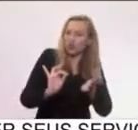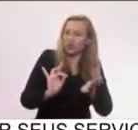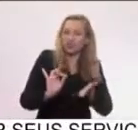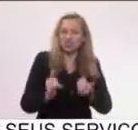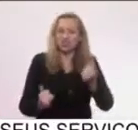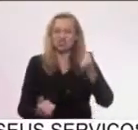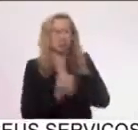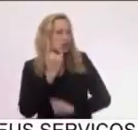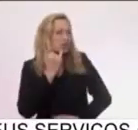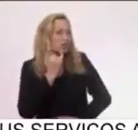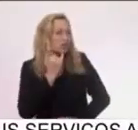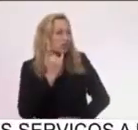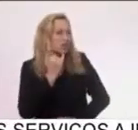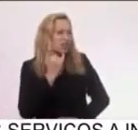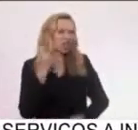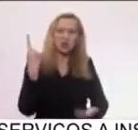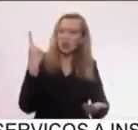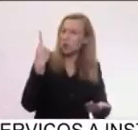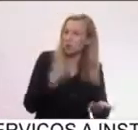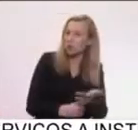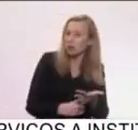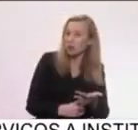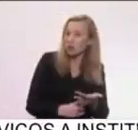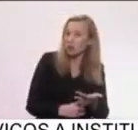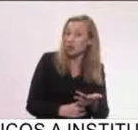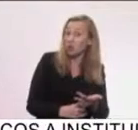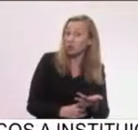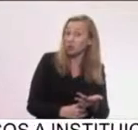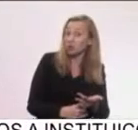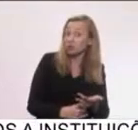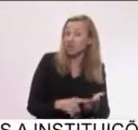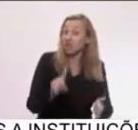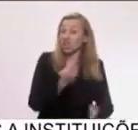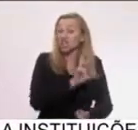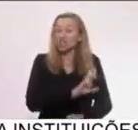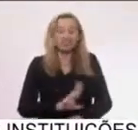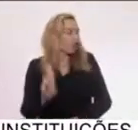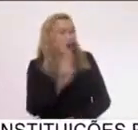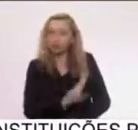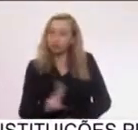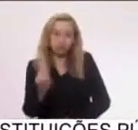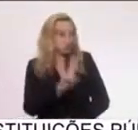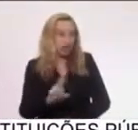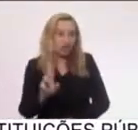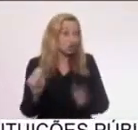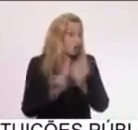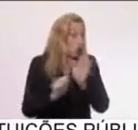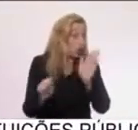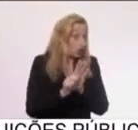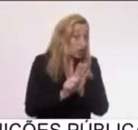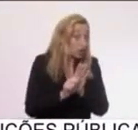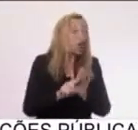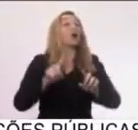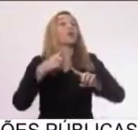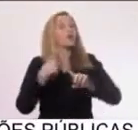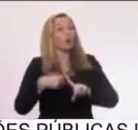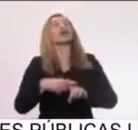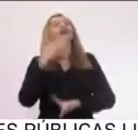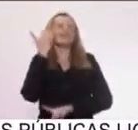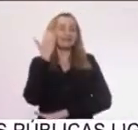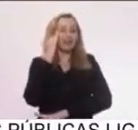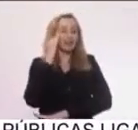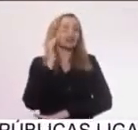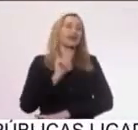enganar, cumprir acordos, não usar drogas, porque entendemos